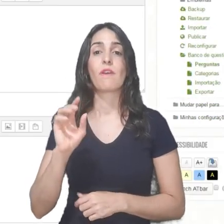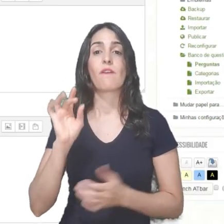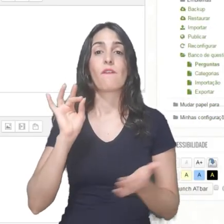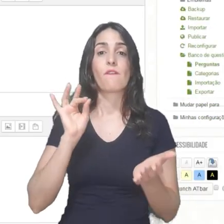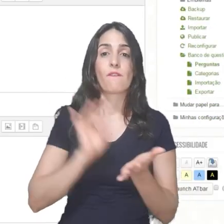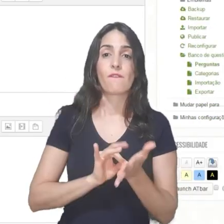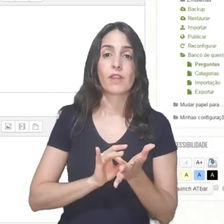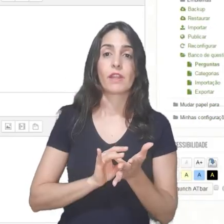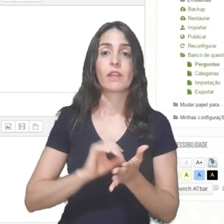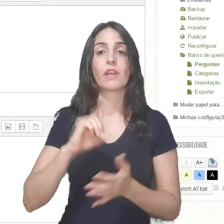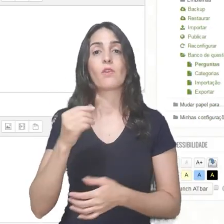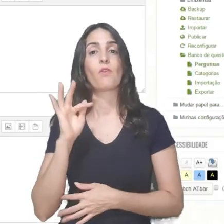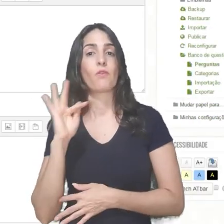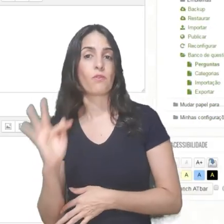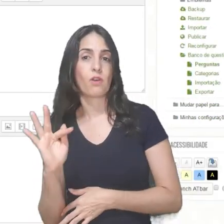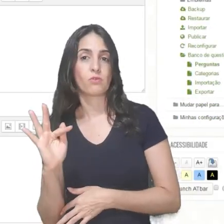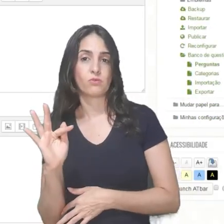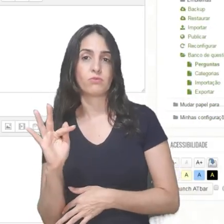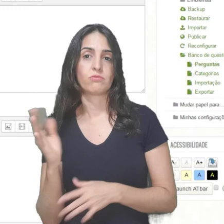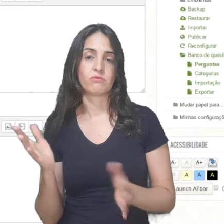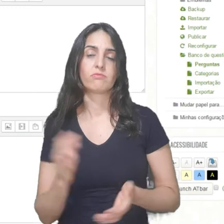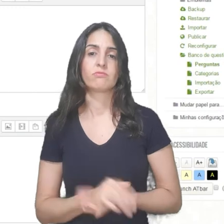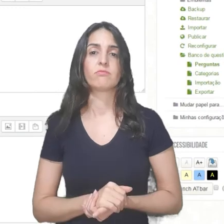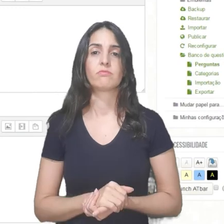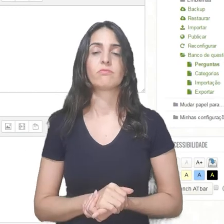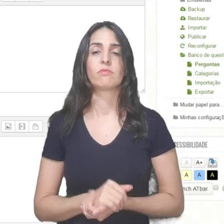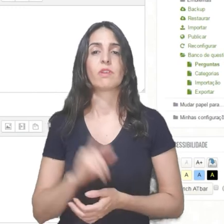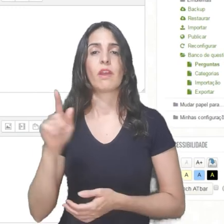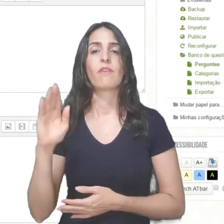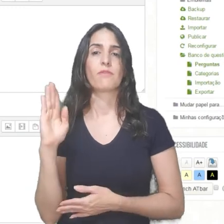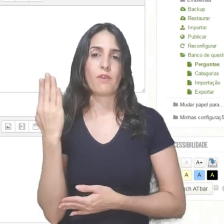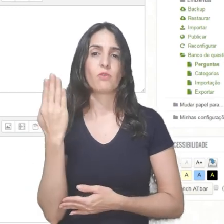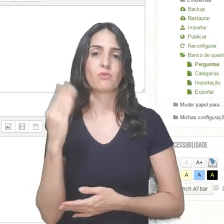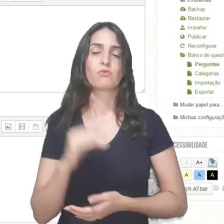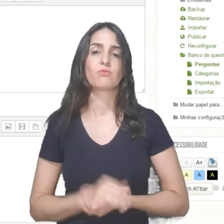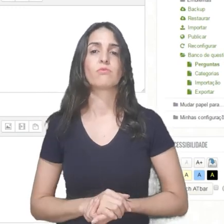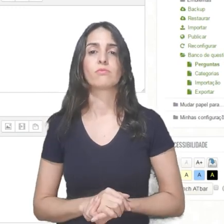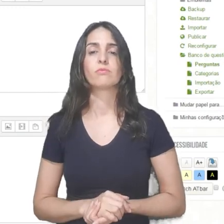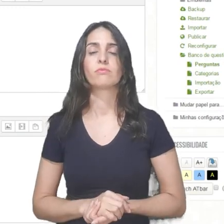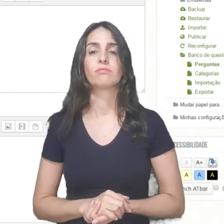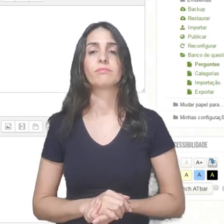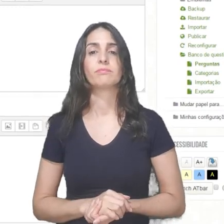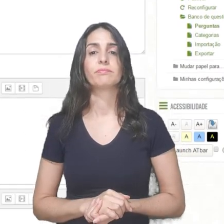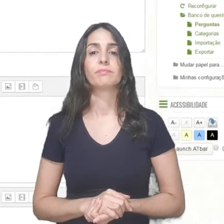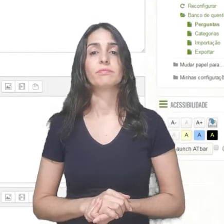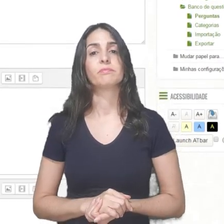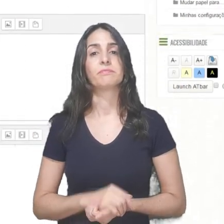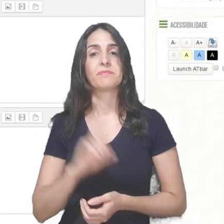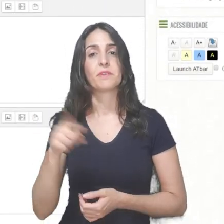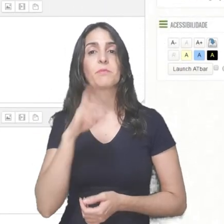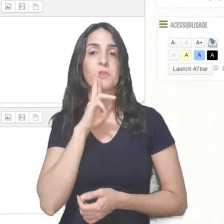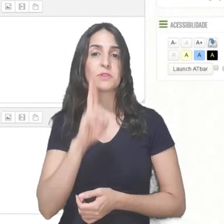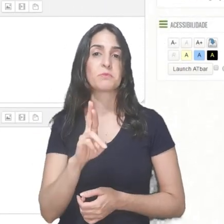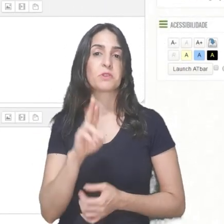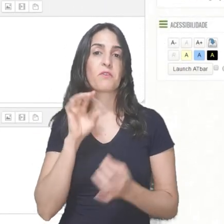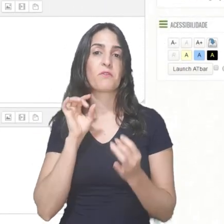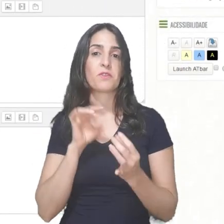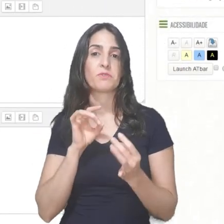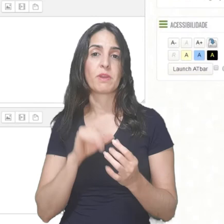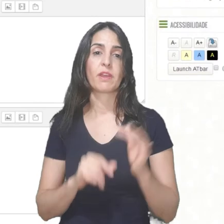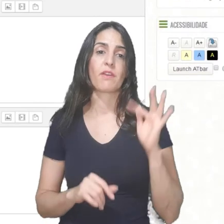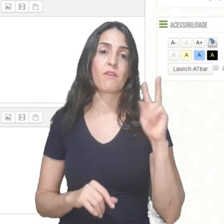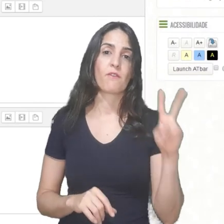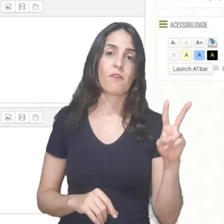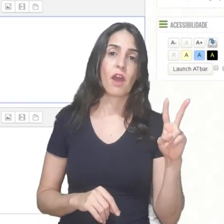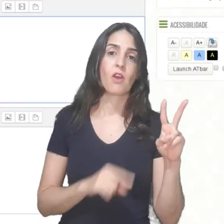se a resposta é falsa ou verdadeira. A gente vai colocar verdadeiro, que é uma afirmativa verdadeira. E a gente pode colocar um feedback